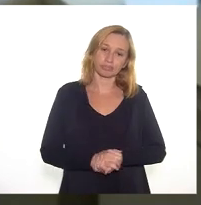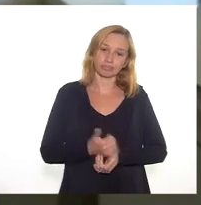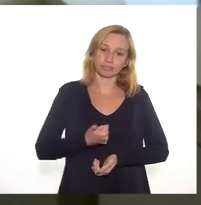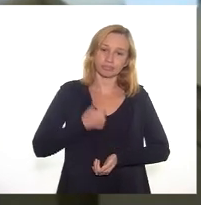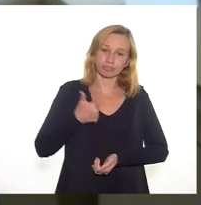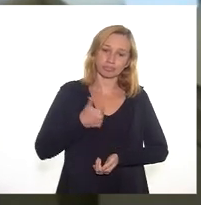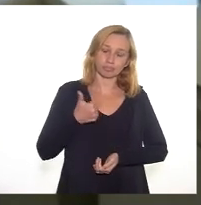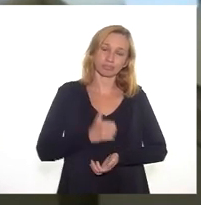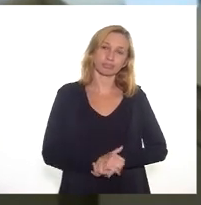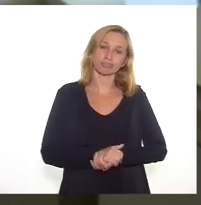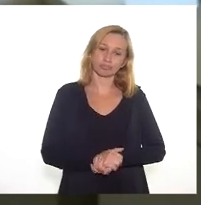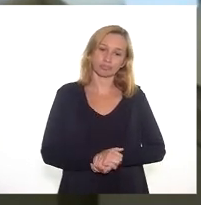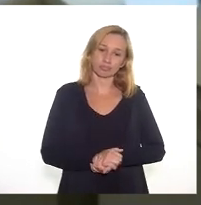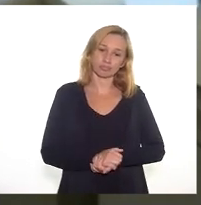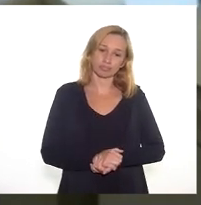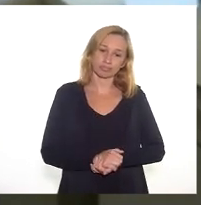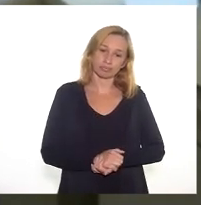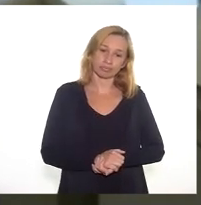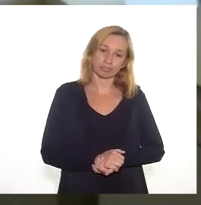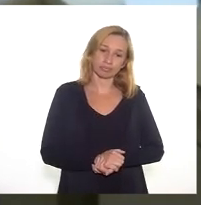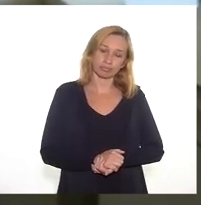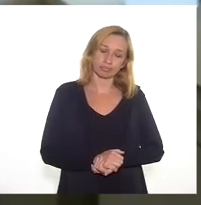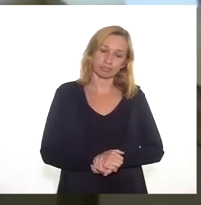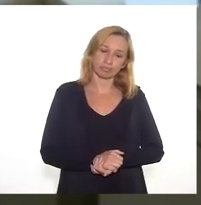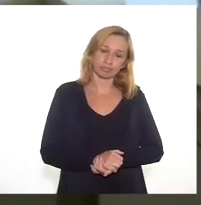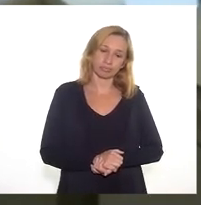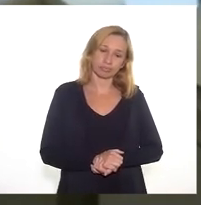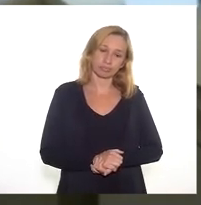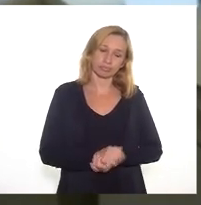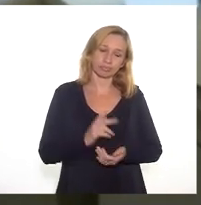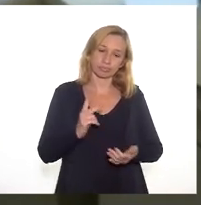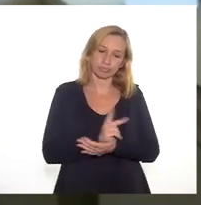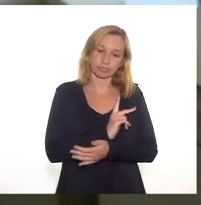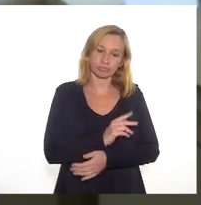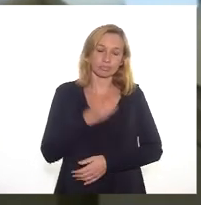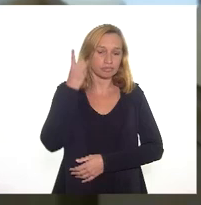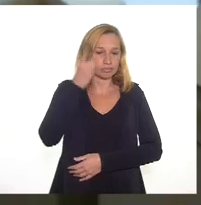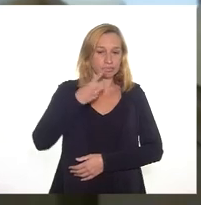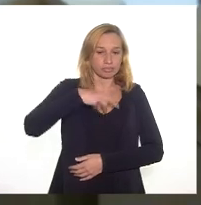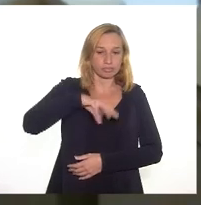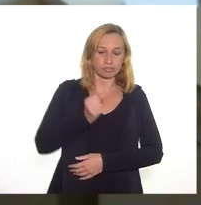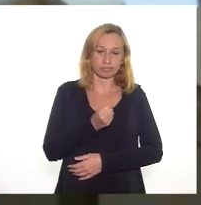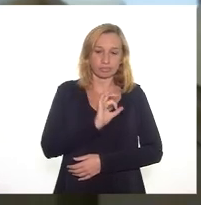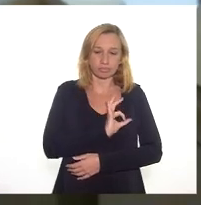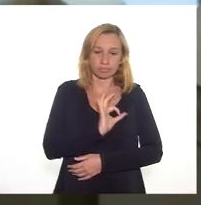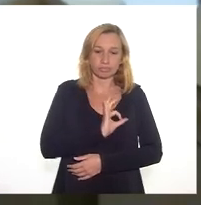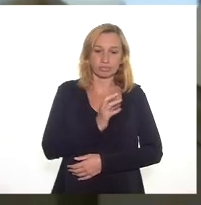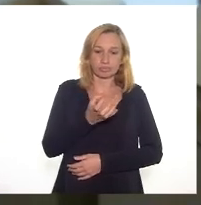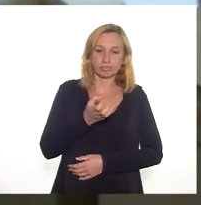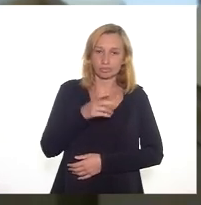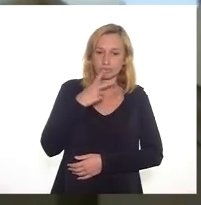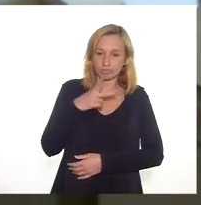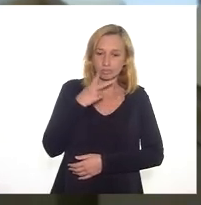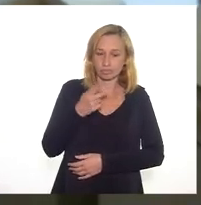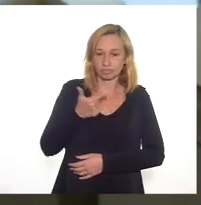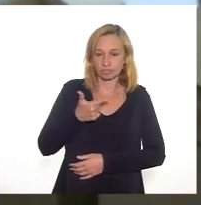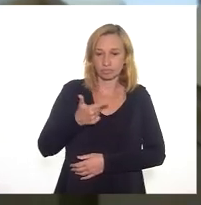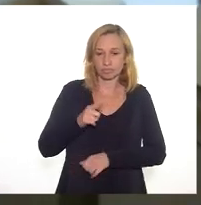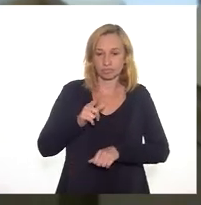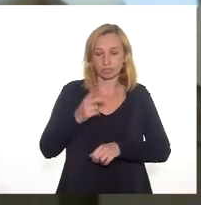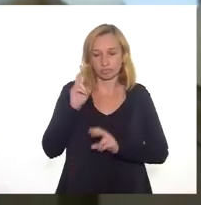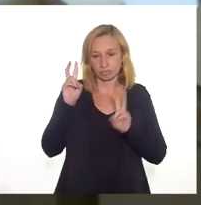primeiro feito dessa envergadura. Deputada Marta Rocha, o segundo tema que eu iria tocar seria